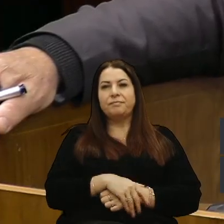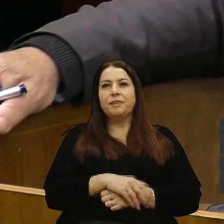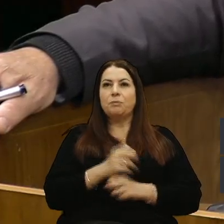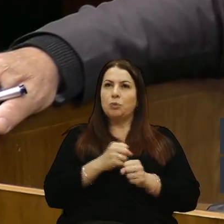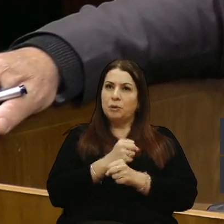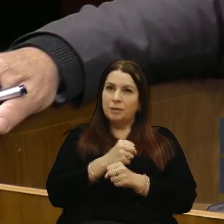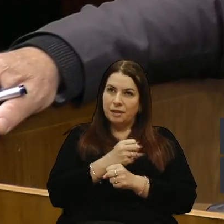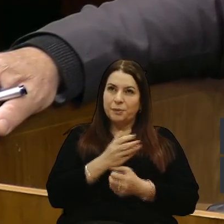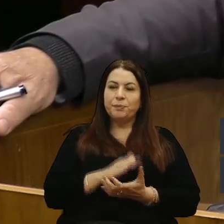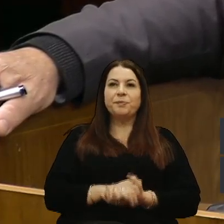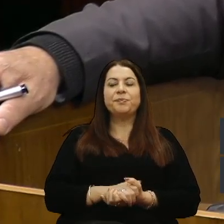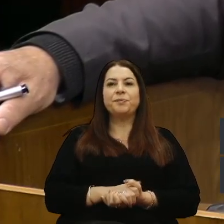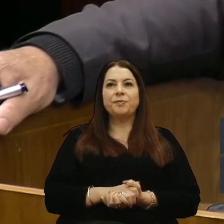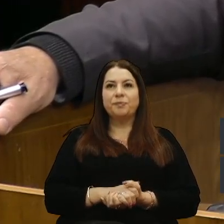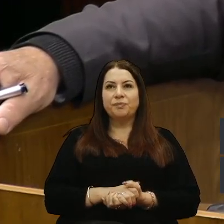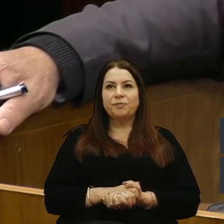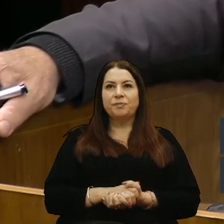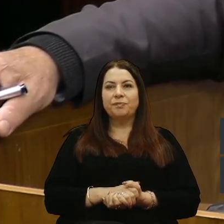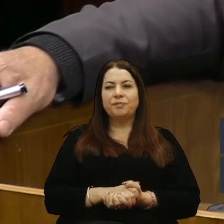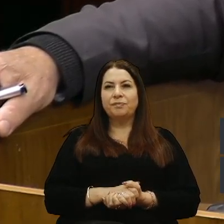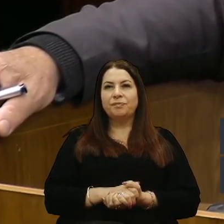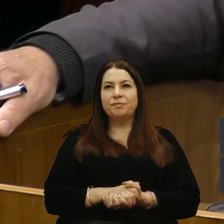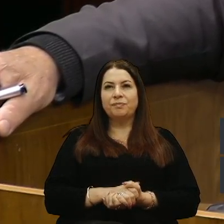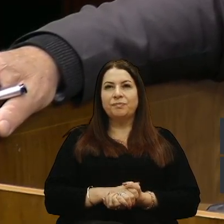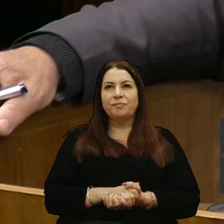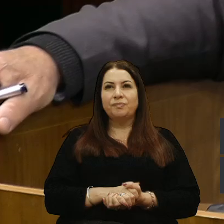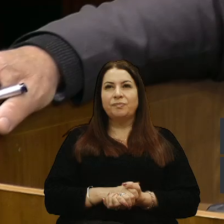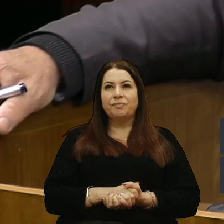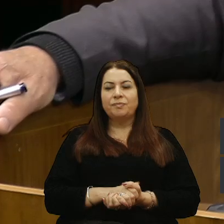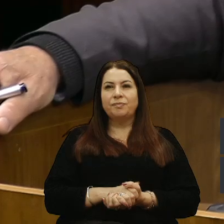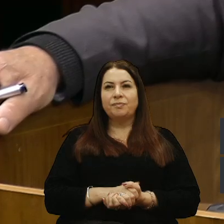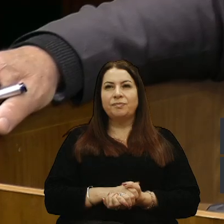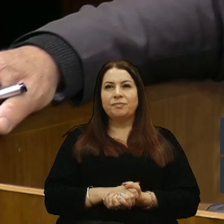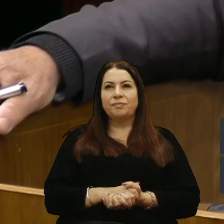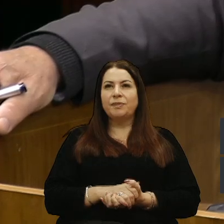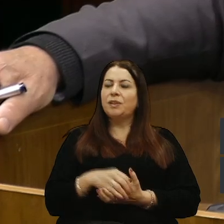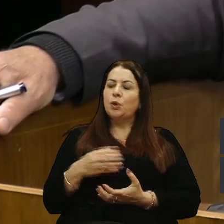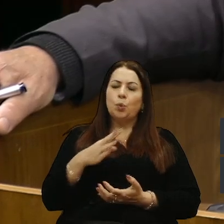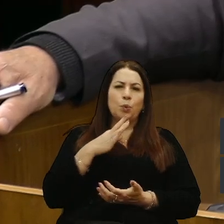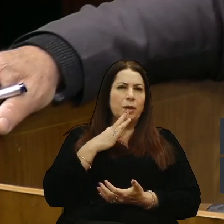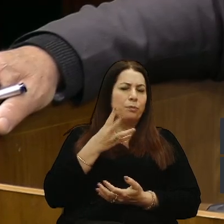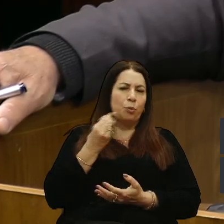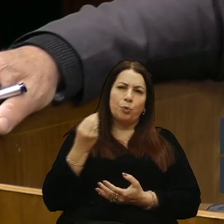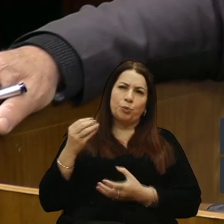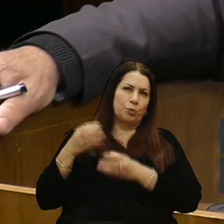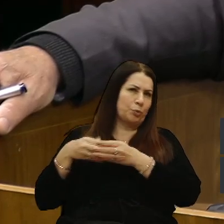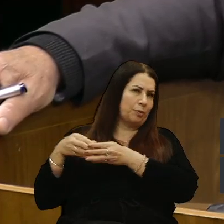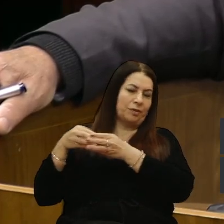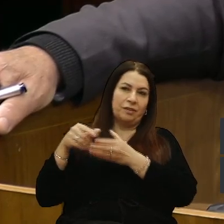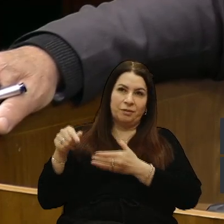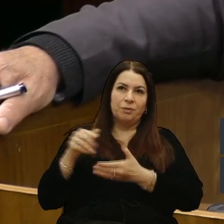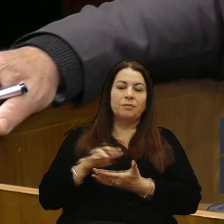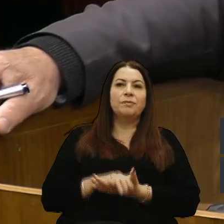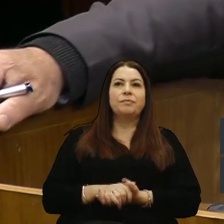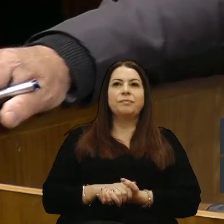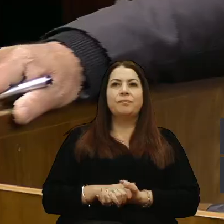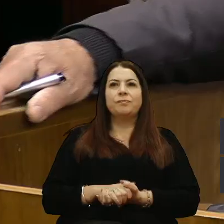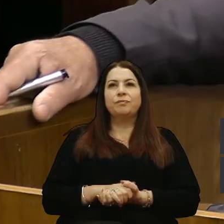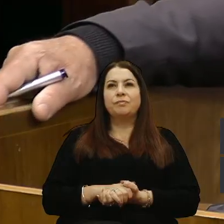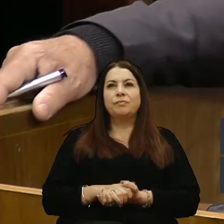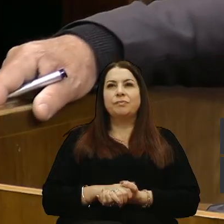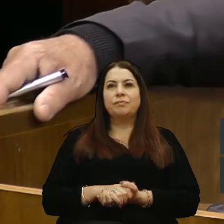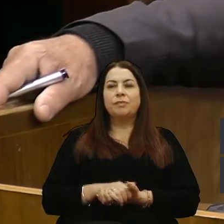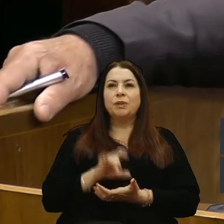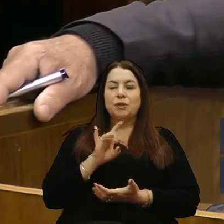muitos anos, que é um grande conhecedor de turismo e que